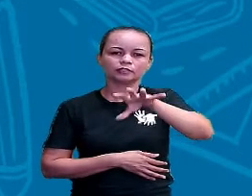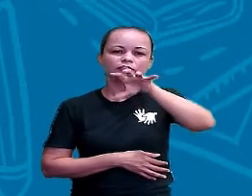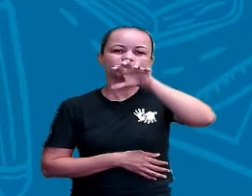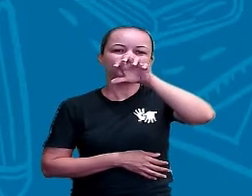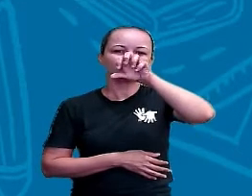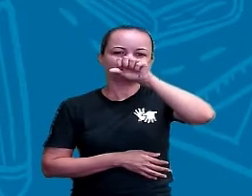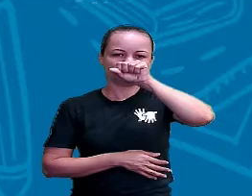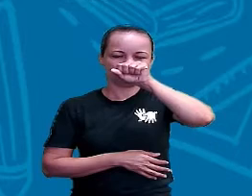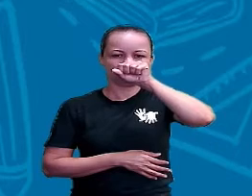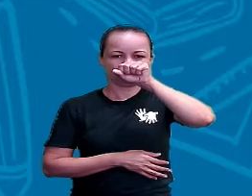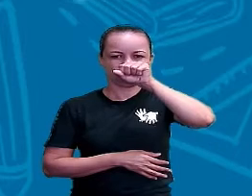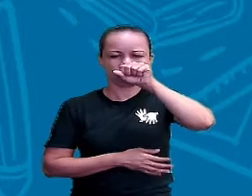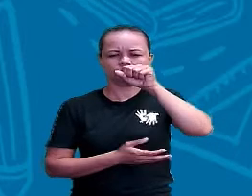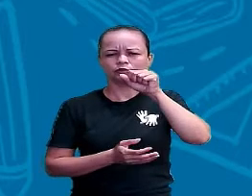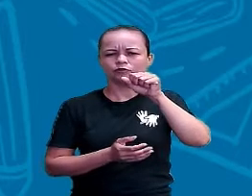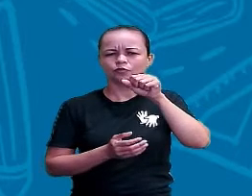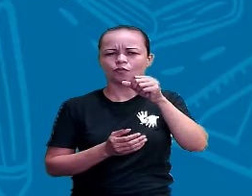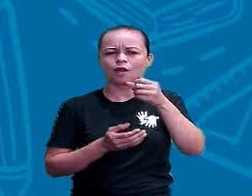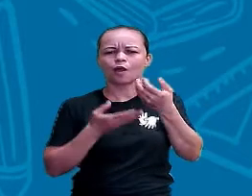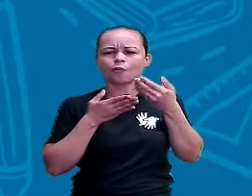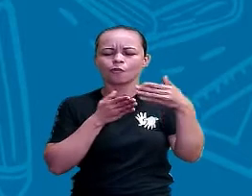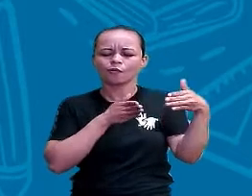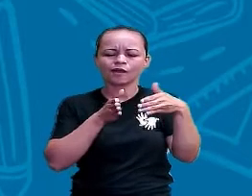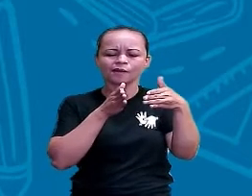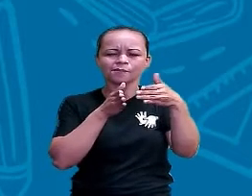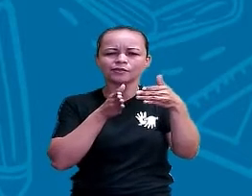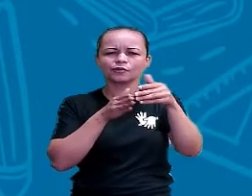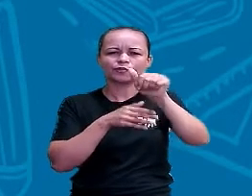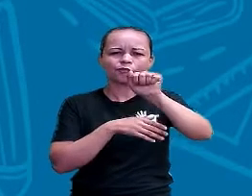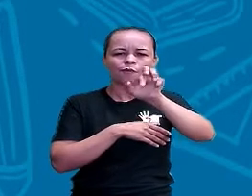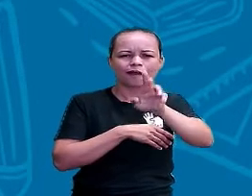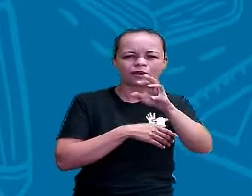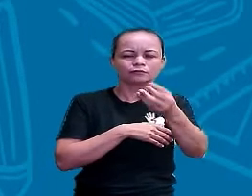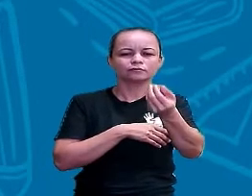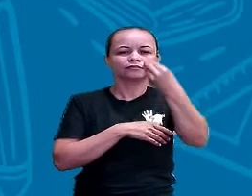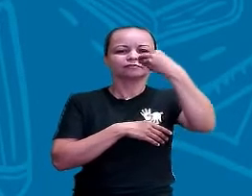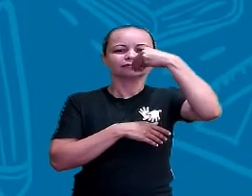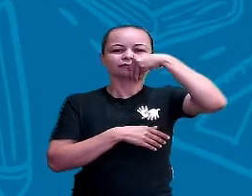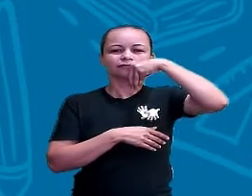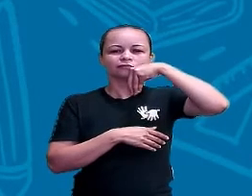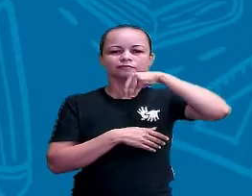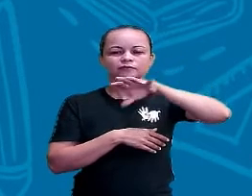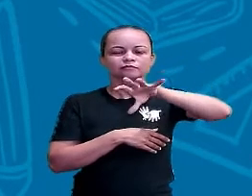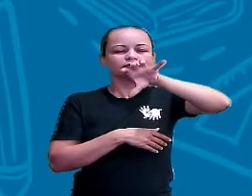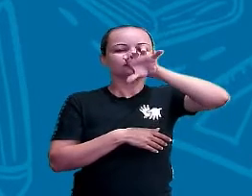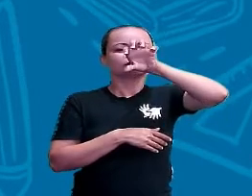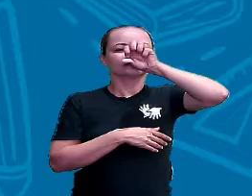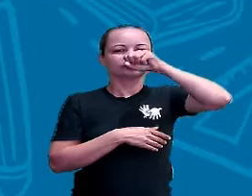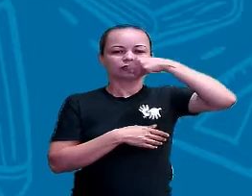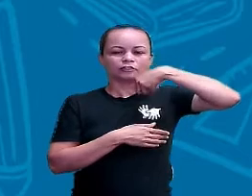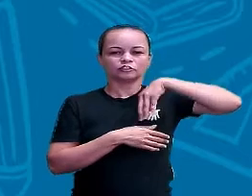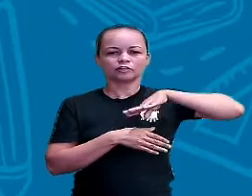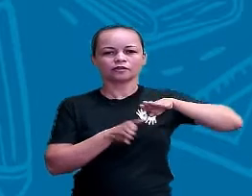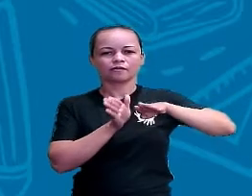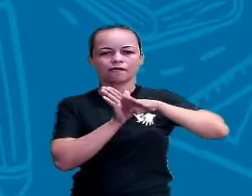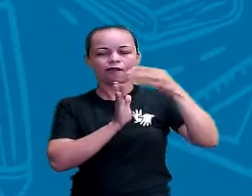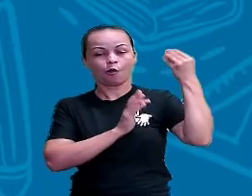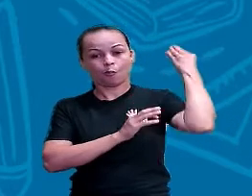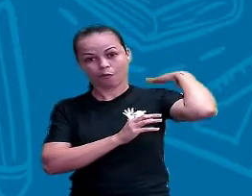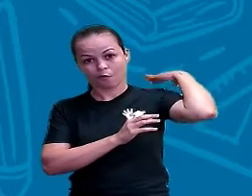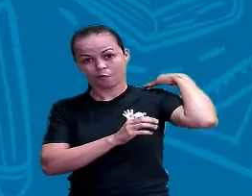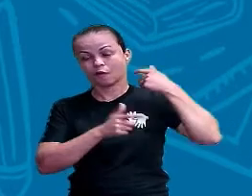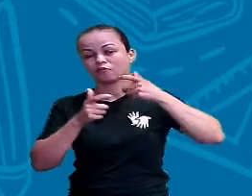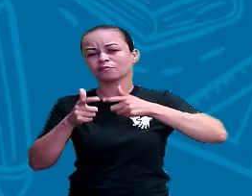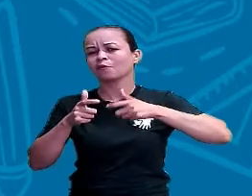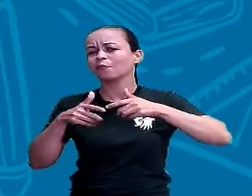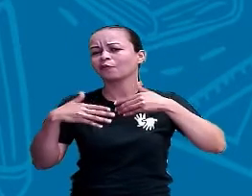inspiração, qual o caminho que o ar vai fazer até chegar aos nossos pulmões, né? Primeiramente, ele vai passar